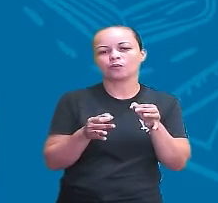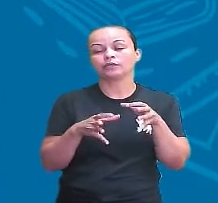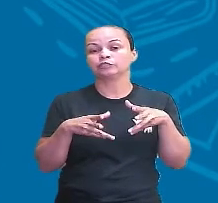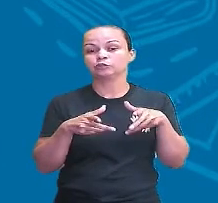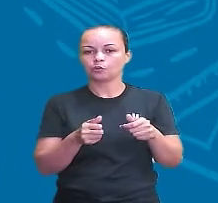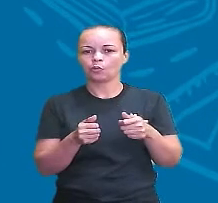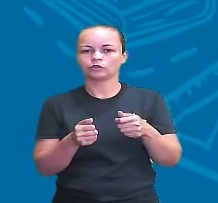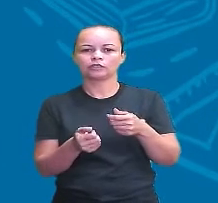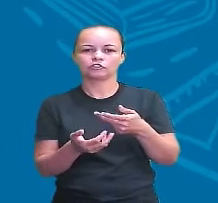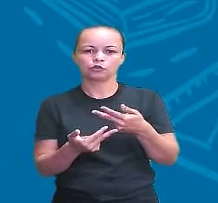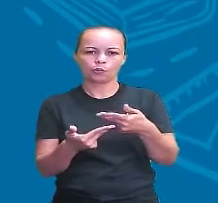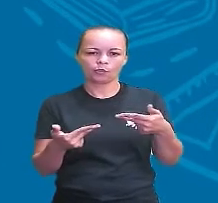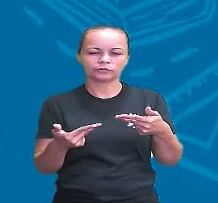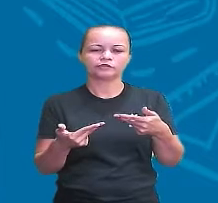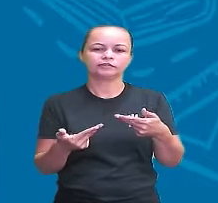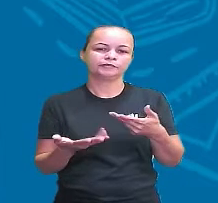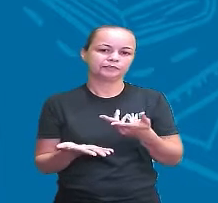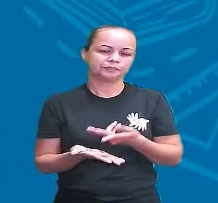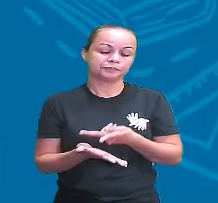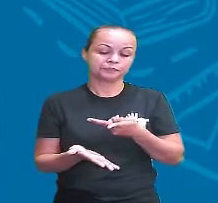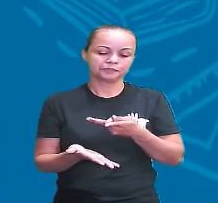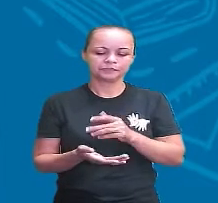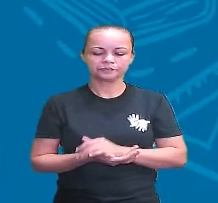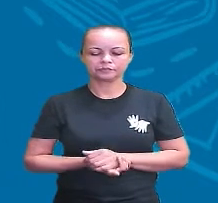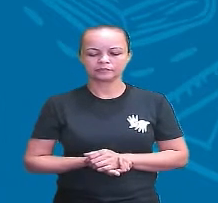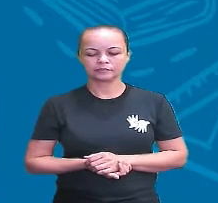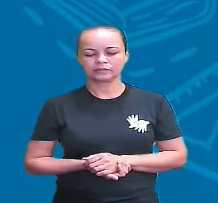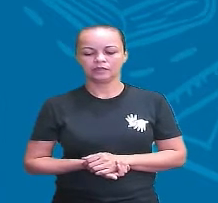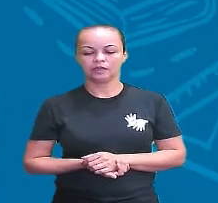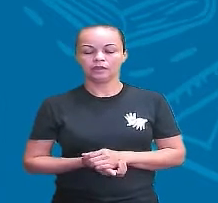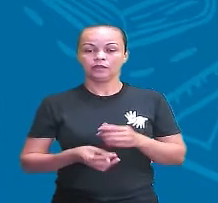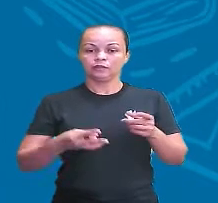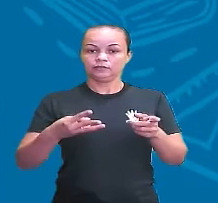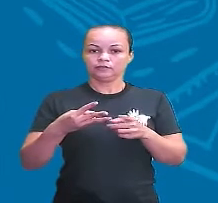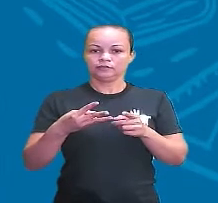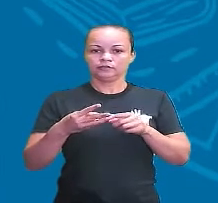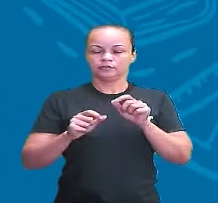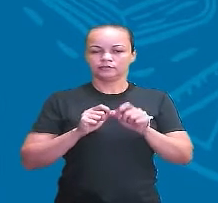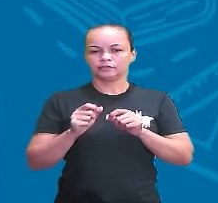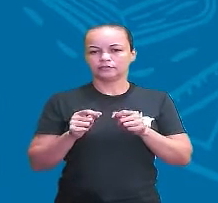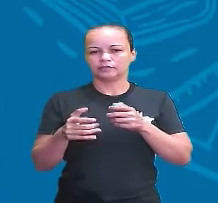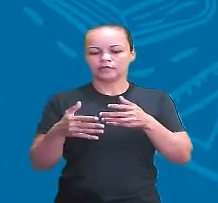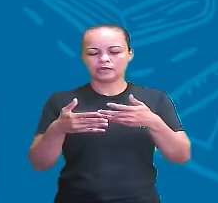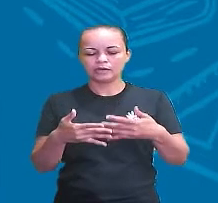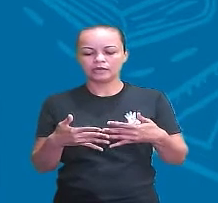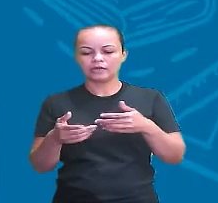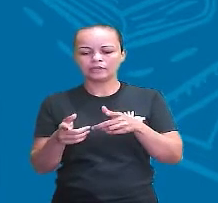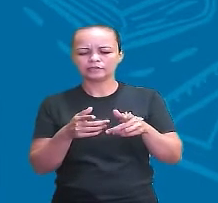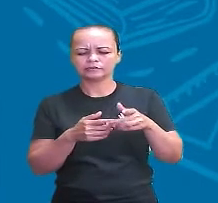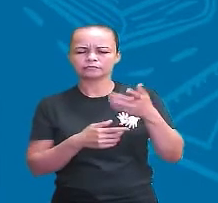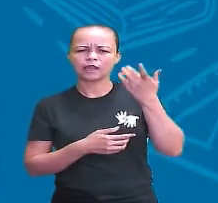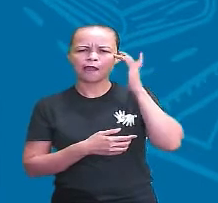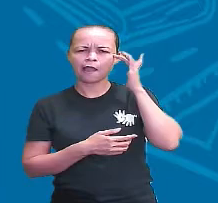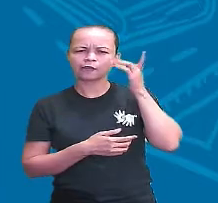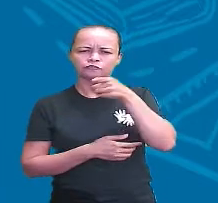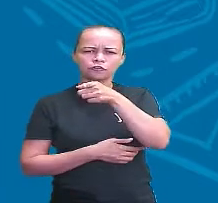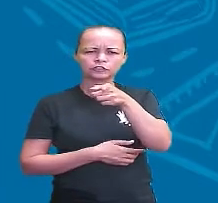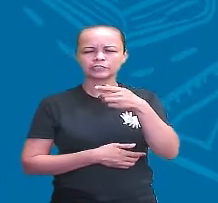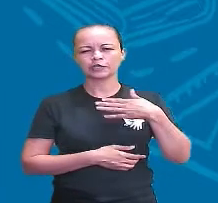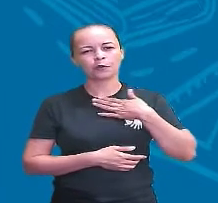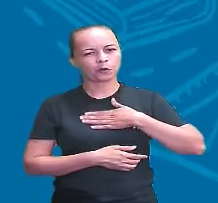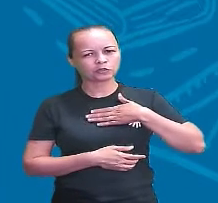que foi tomada, certo? A última, I think you will like this CD. Eu acho que você vai gostar desse